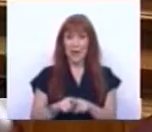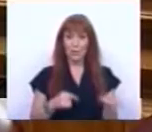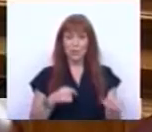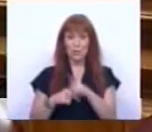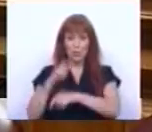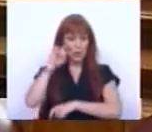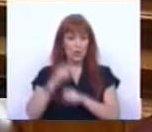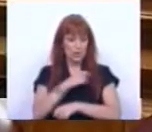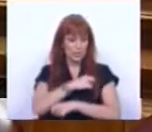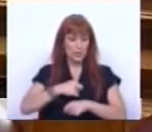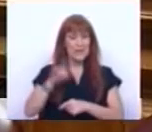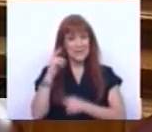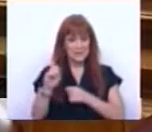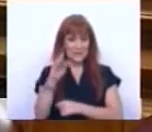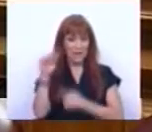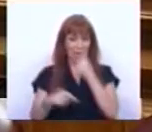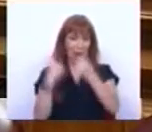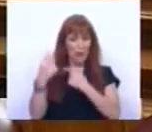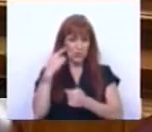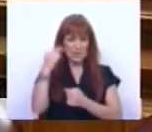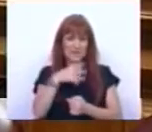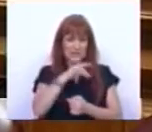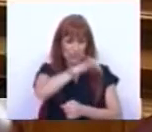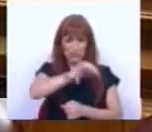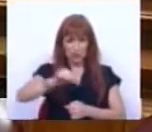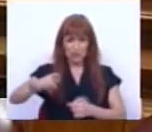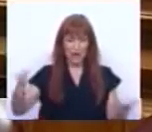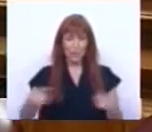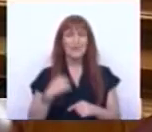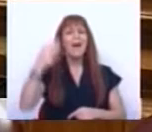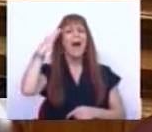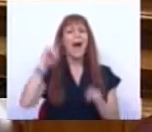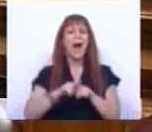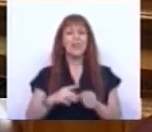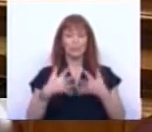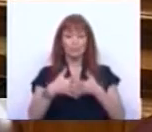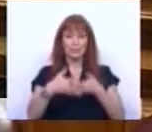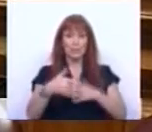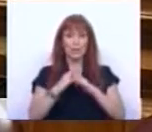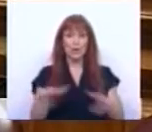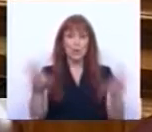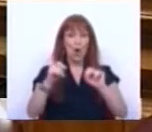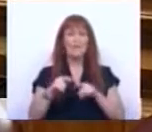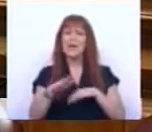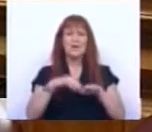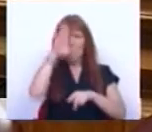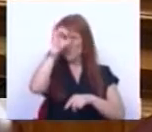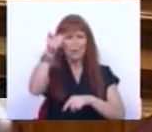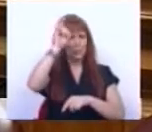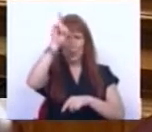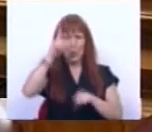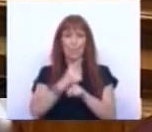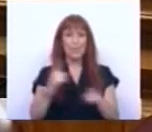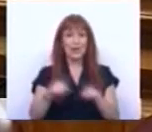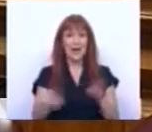do CEF e até de alguns especialistas que já aqui hoje foram referidos, consideram que esta reestruturação não pode ser feita pelo Governo,